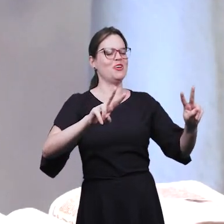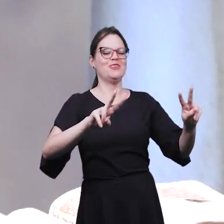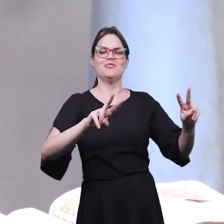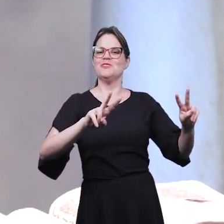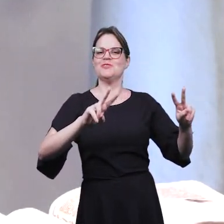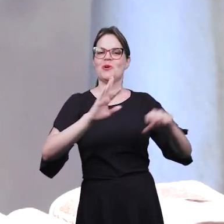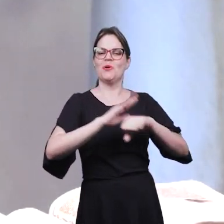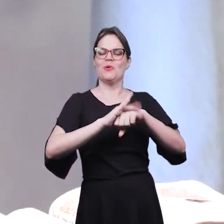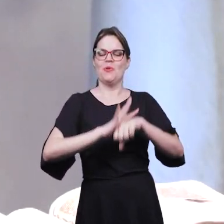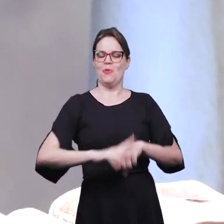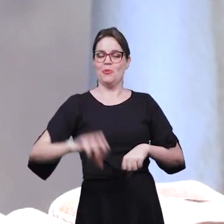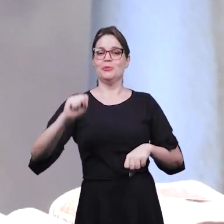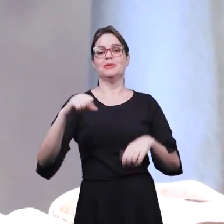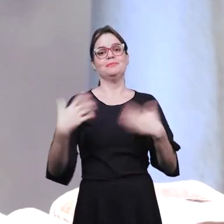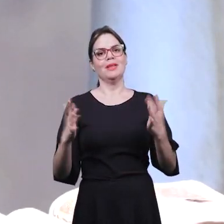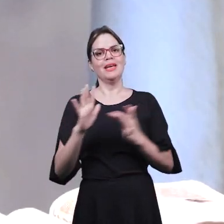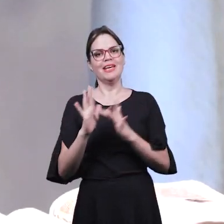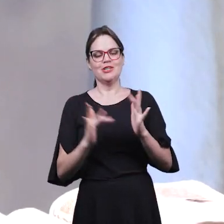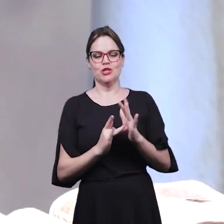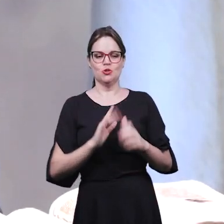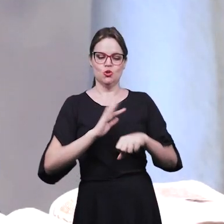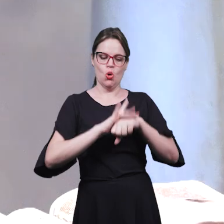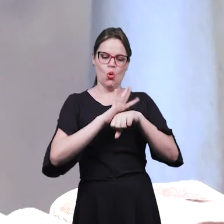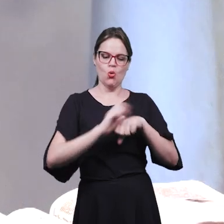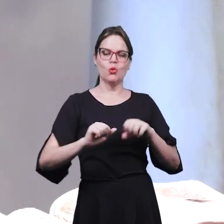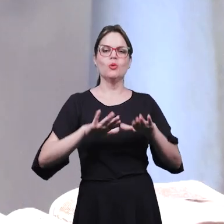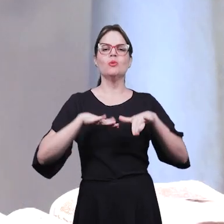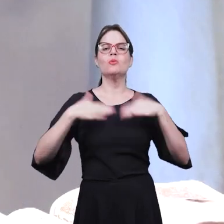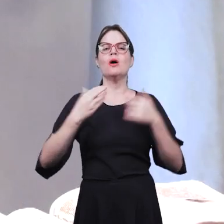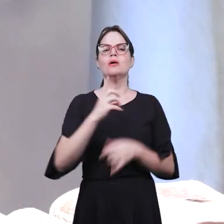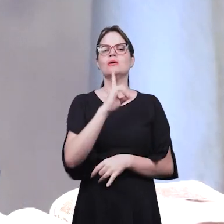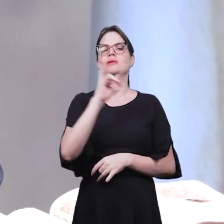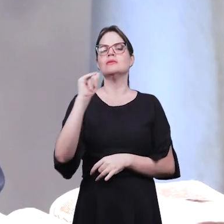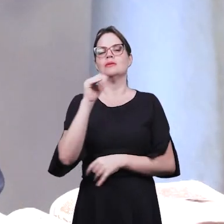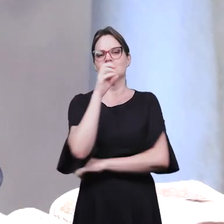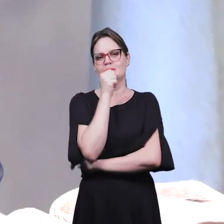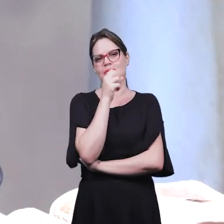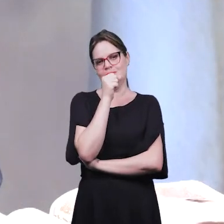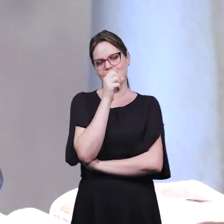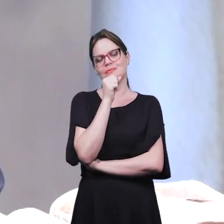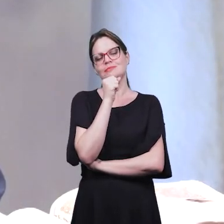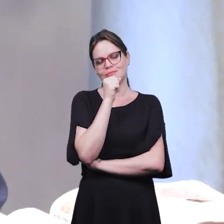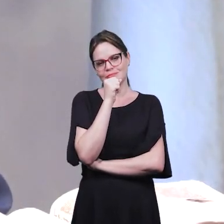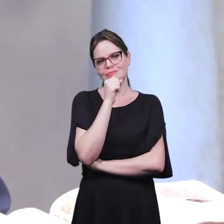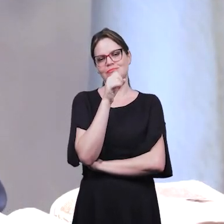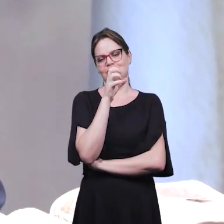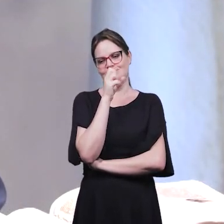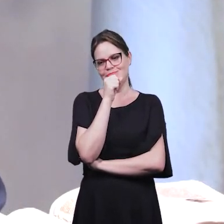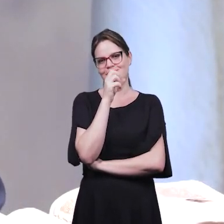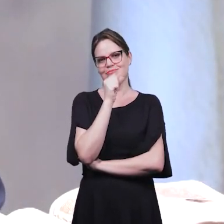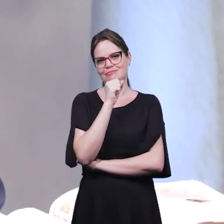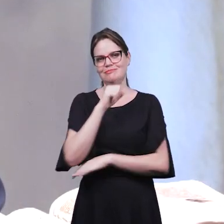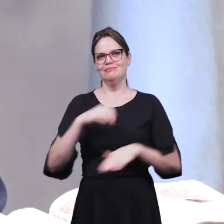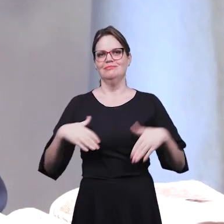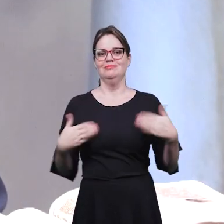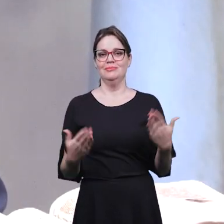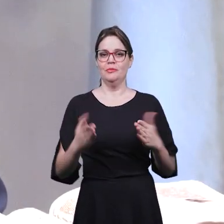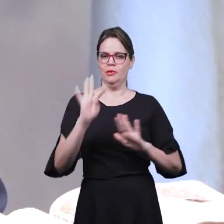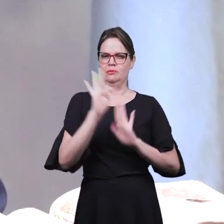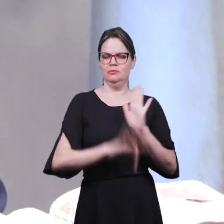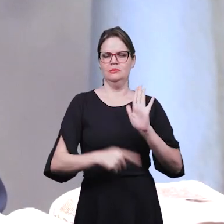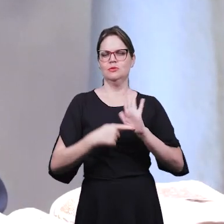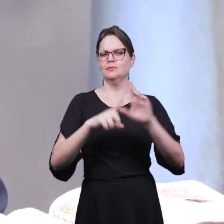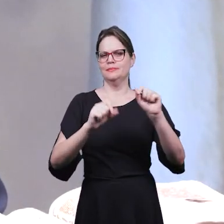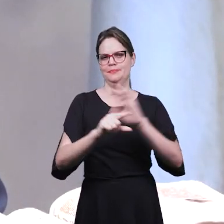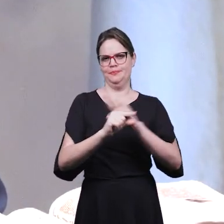uma vez, Jesus curou aquele homem no sábado. Vai ver no texto que ele curou no sábado aquele homem ali também, né? Então, criou ali toda aquela situação. Texto, versículo